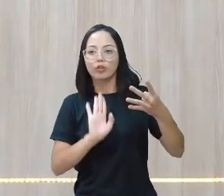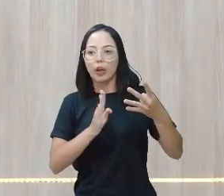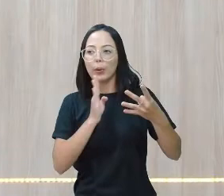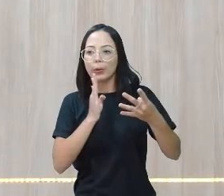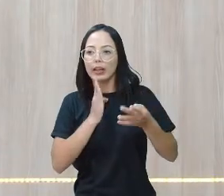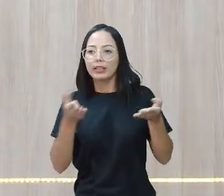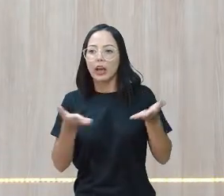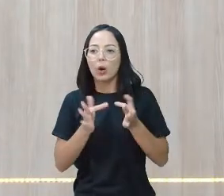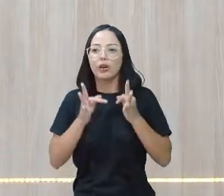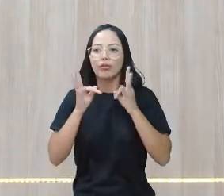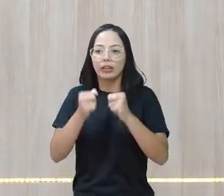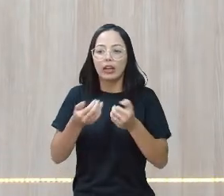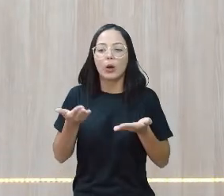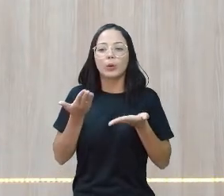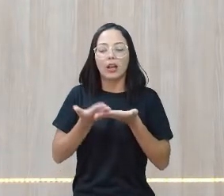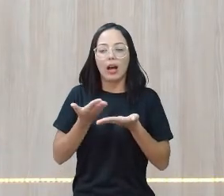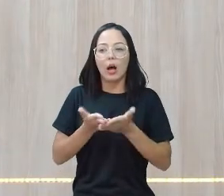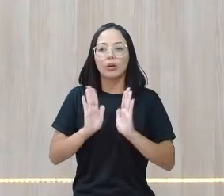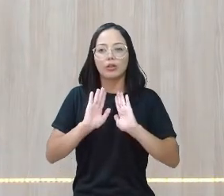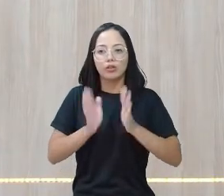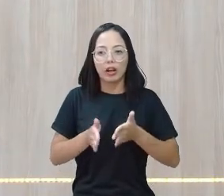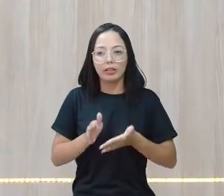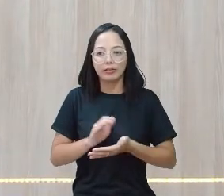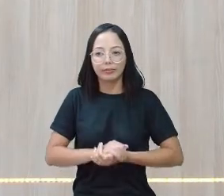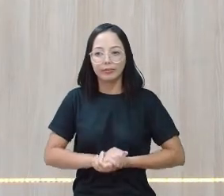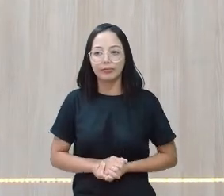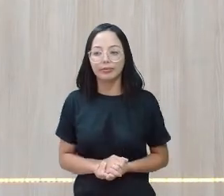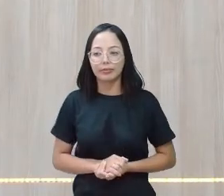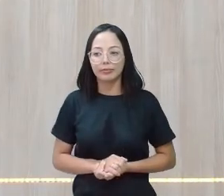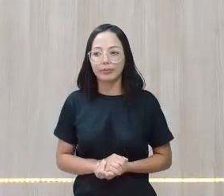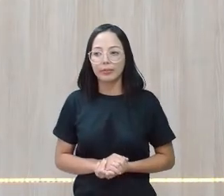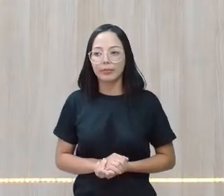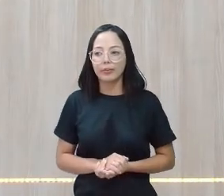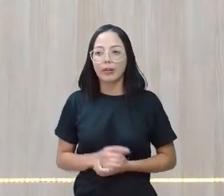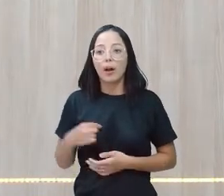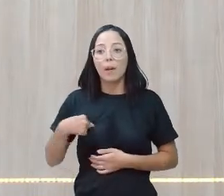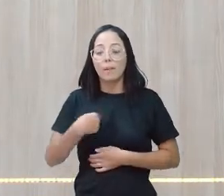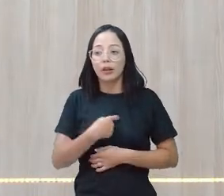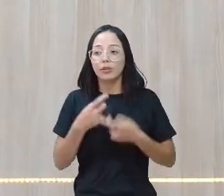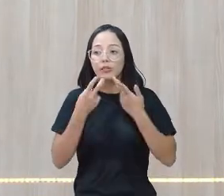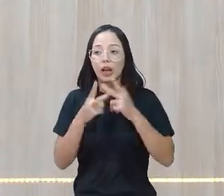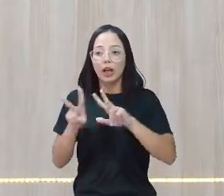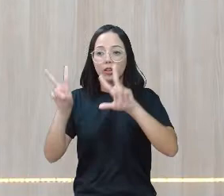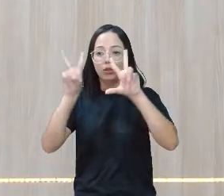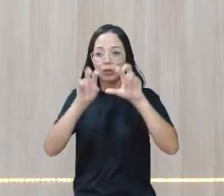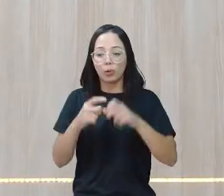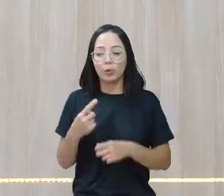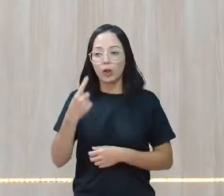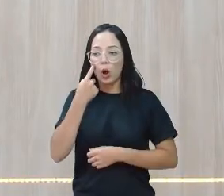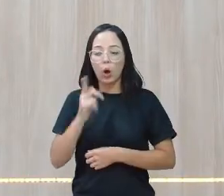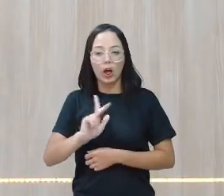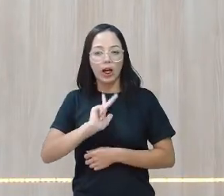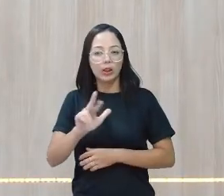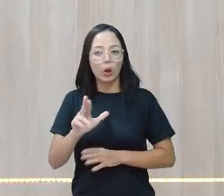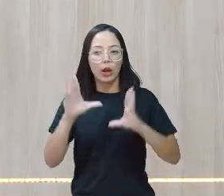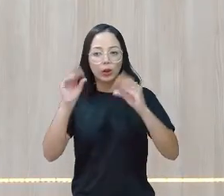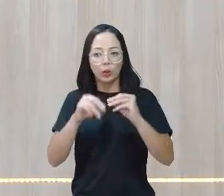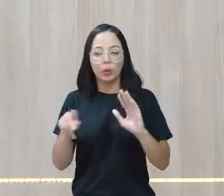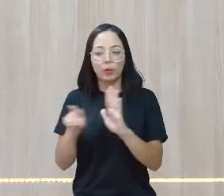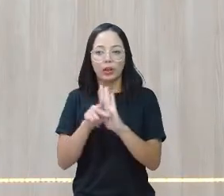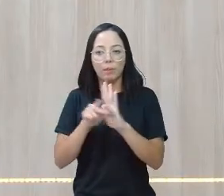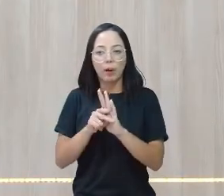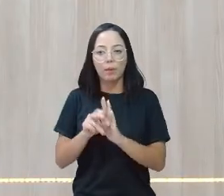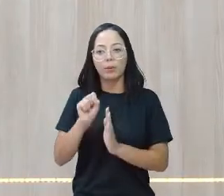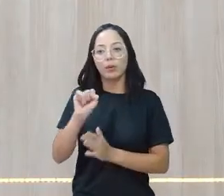está aqui no finalzinho da nossa aula. Deixa eu passar aqui um pouquinho para a gente falar disso. Veja, nem todo mundo tem a condição